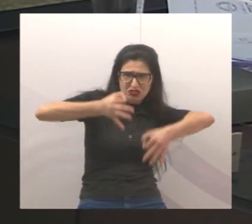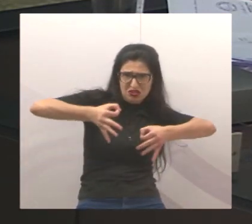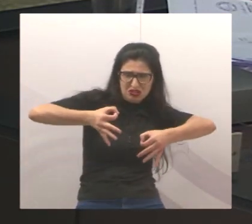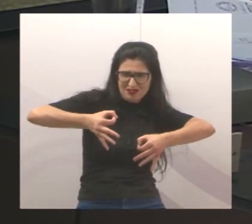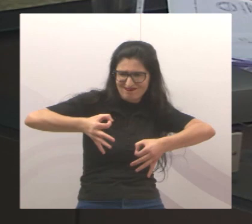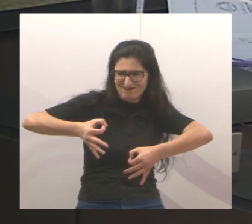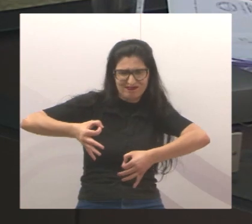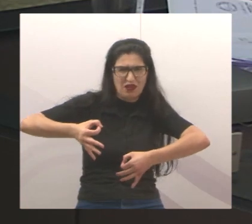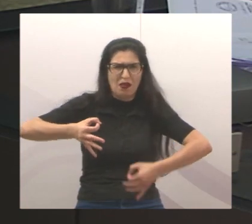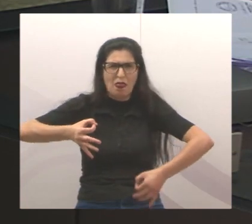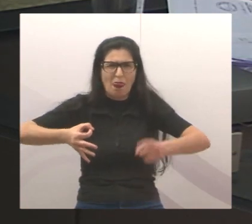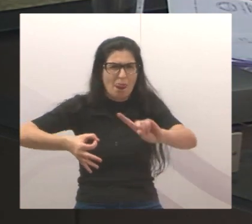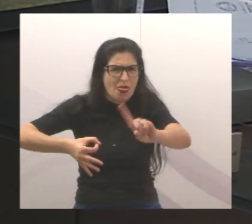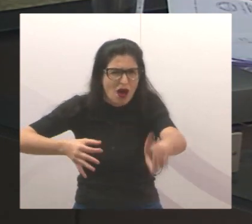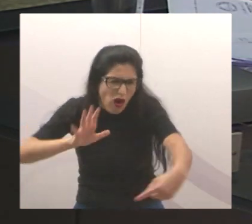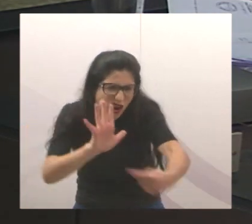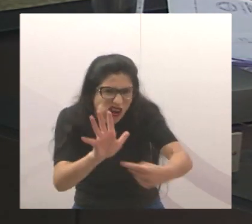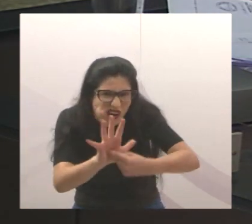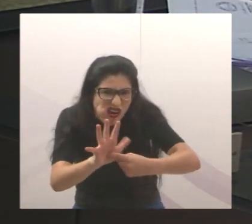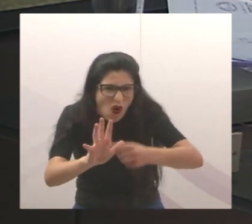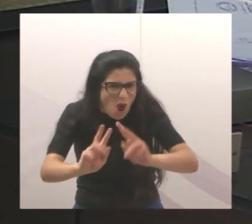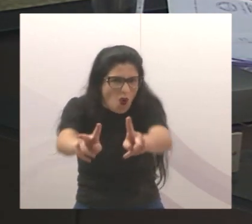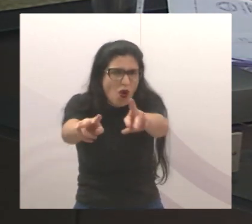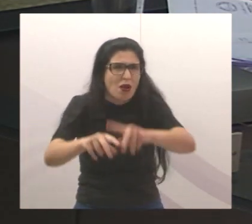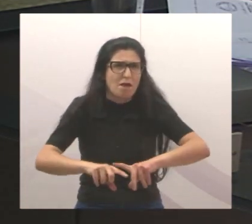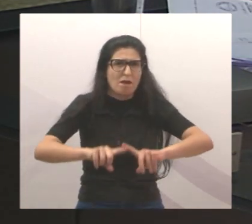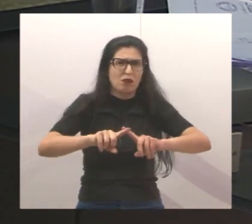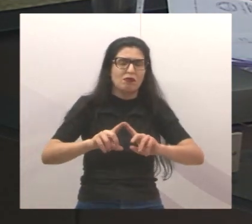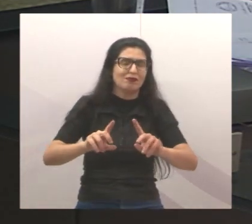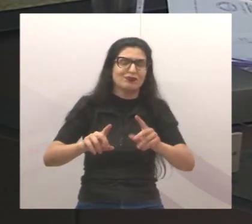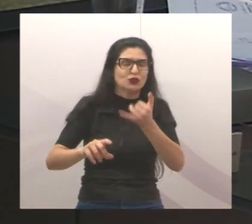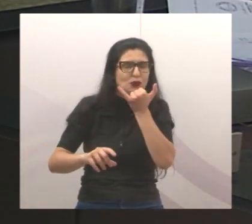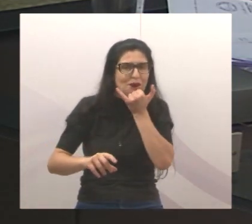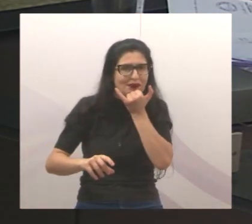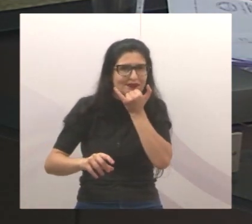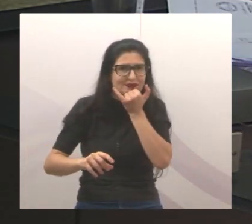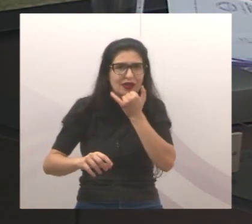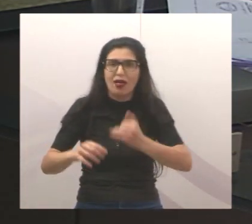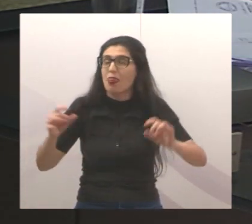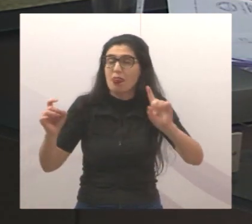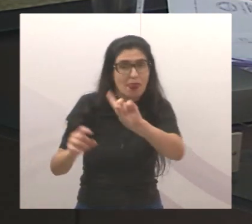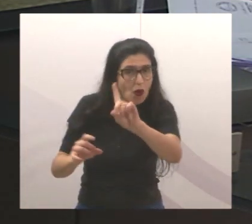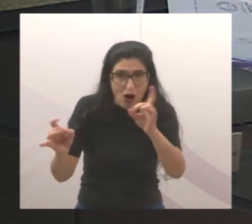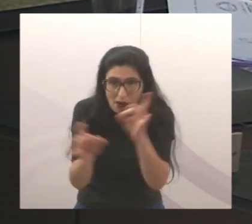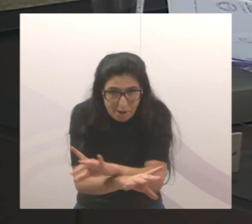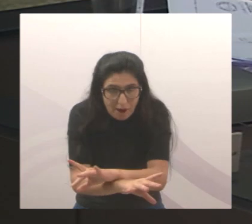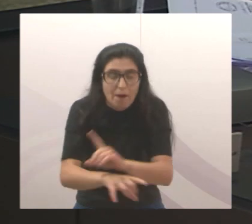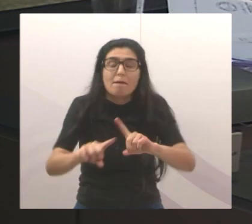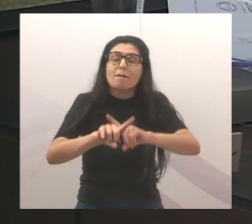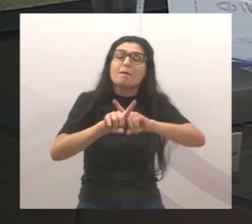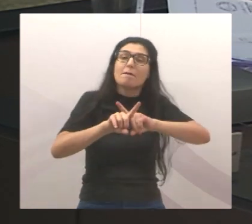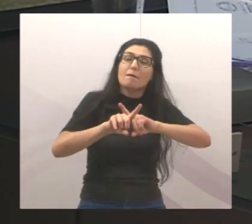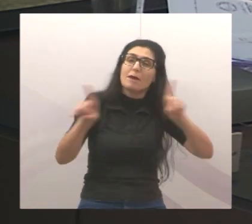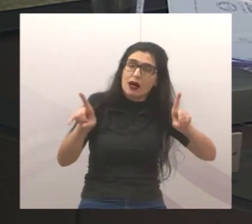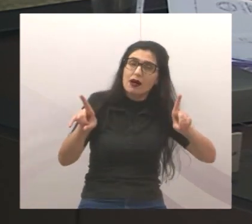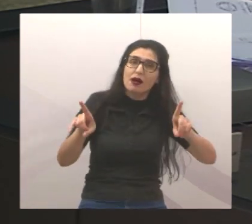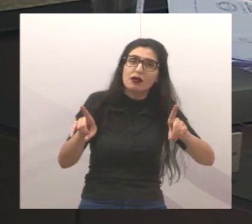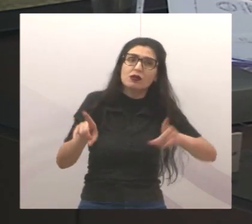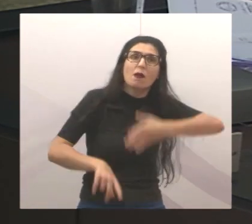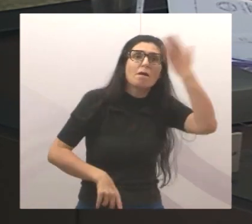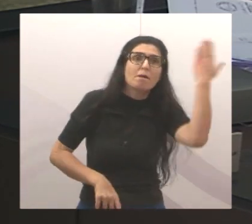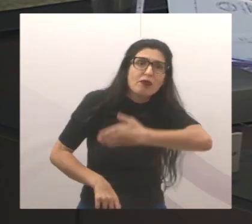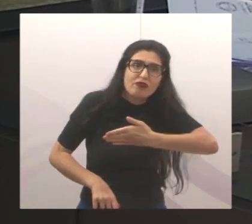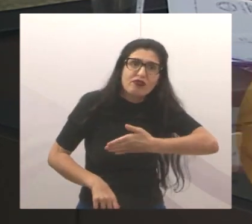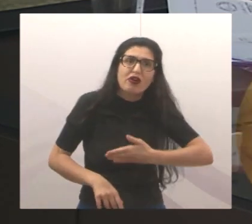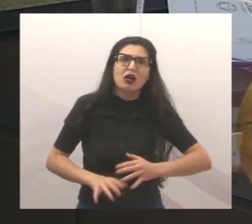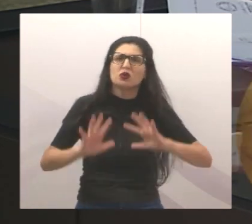assim. Processo esse que logo, essa casa eu apresentei à comissão comprovantes de